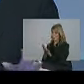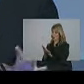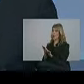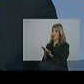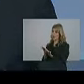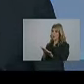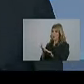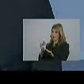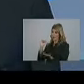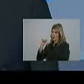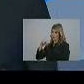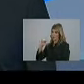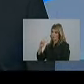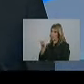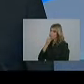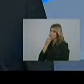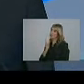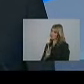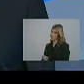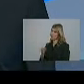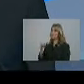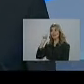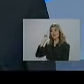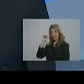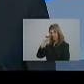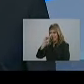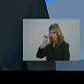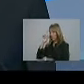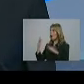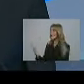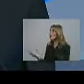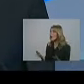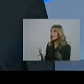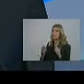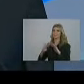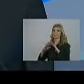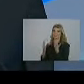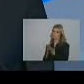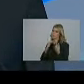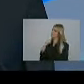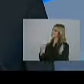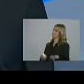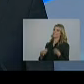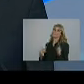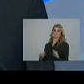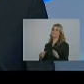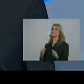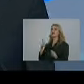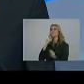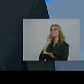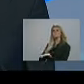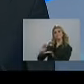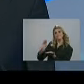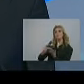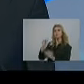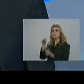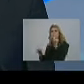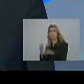deve continuar, mas é preciso lembrar da escola de hoje, que precisa e muito de manutenção e de